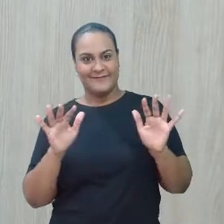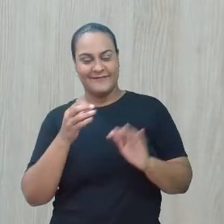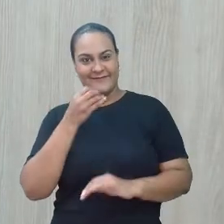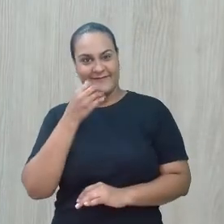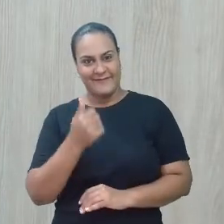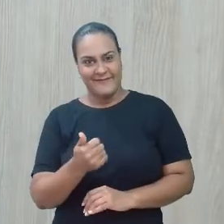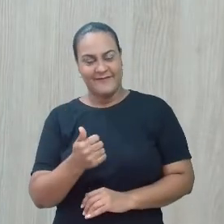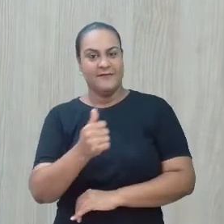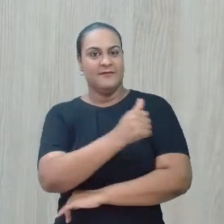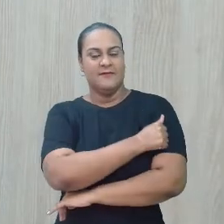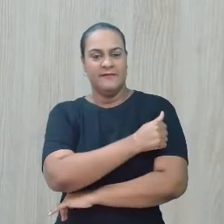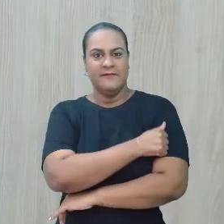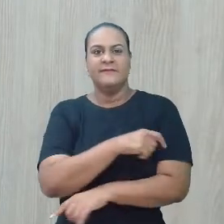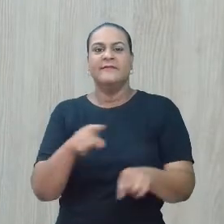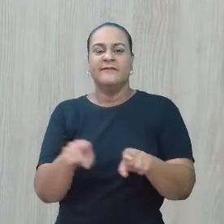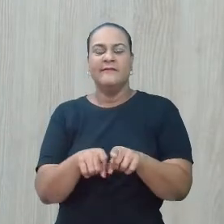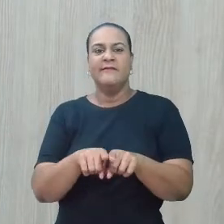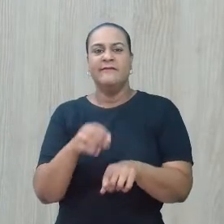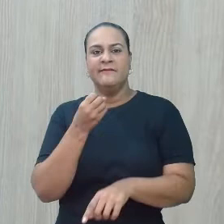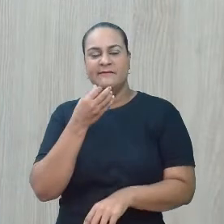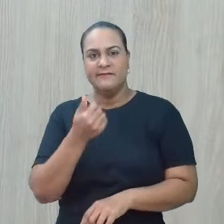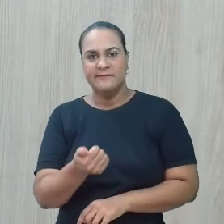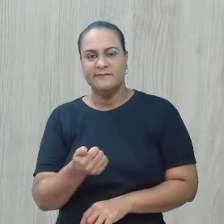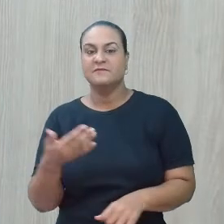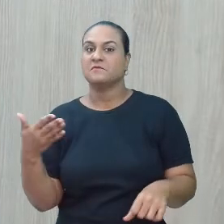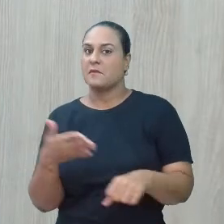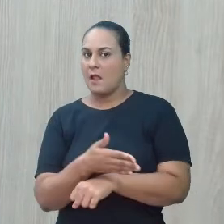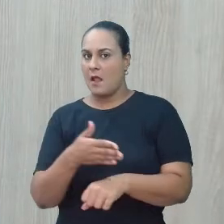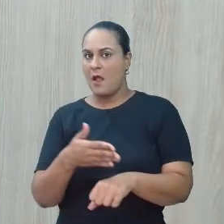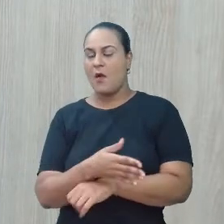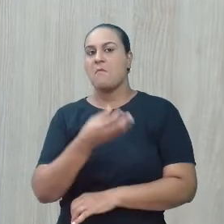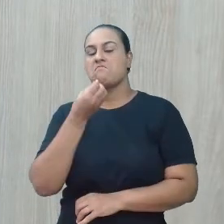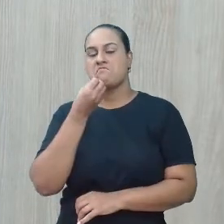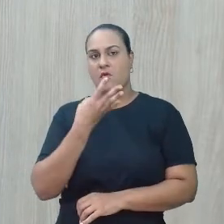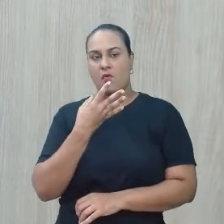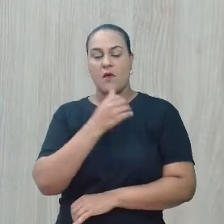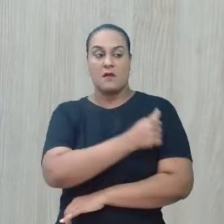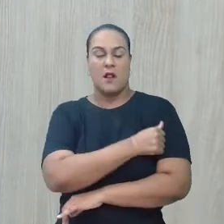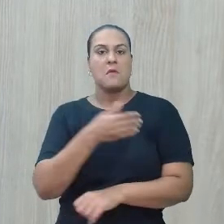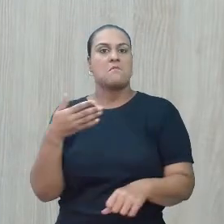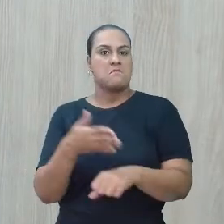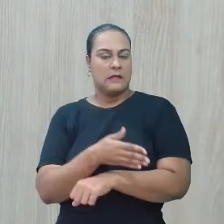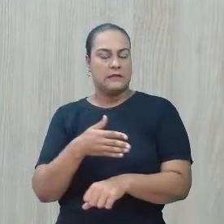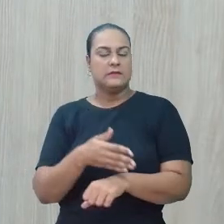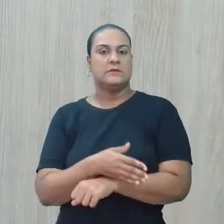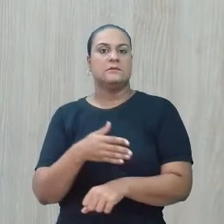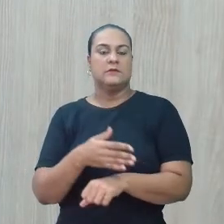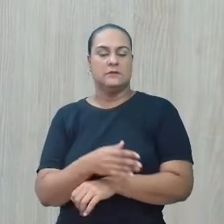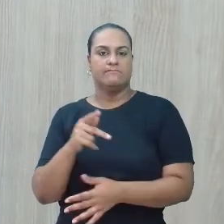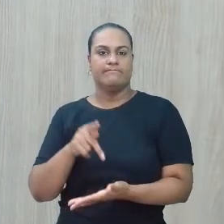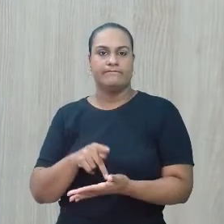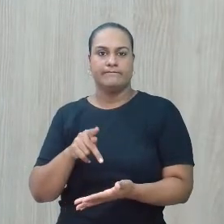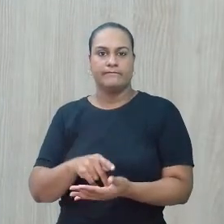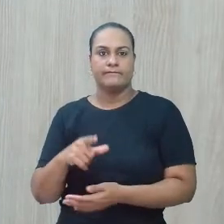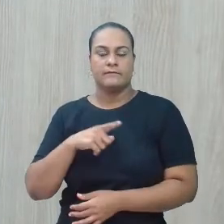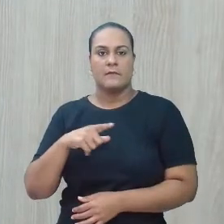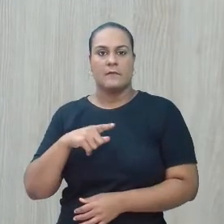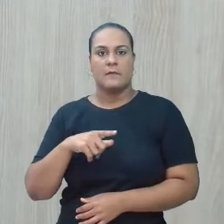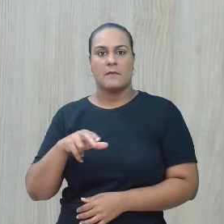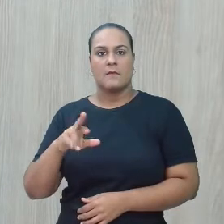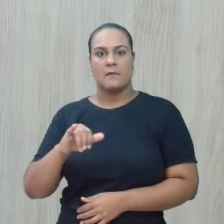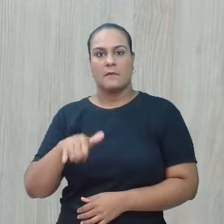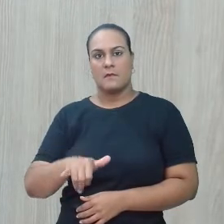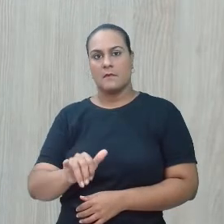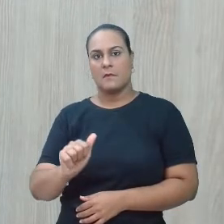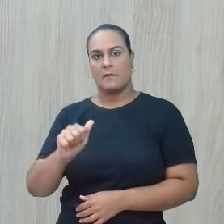bem? Alunos também, tudo bem? Está uma interação aqui muito boa, muita gente participando, professora. Então, nós temos Rian, da Escola